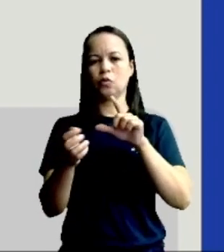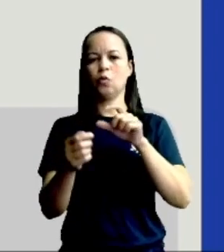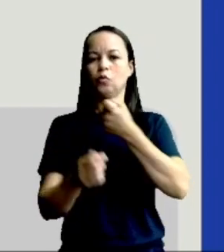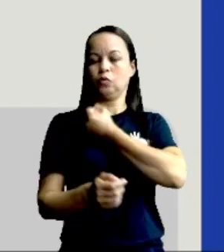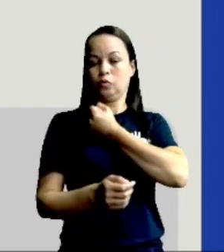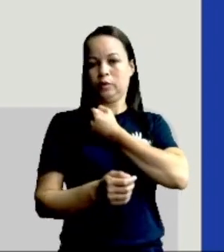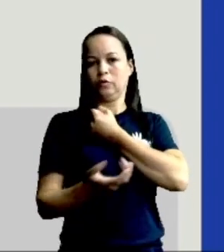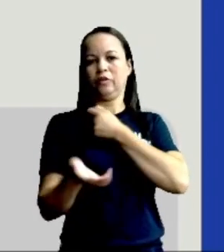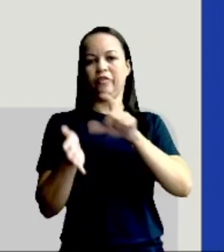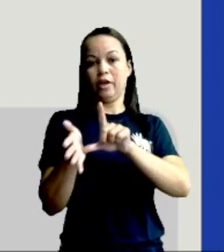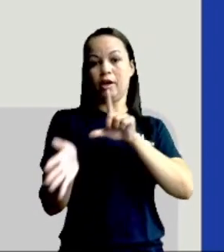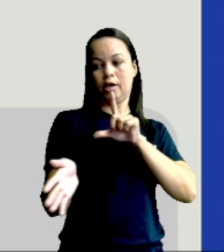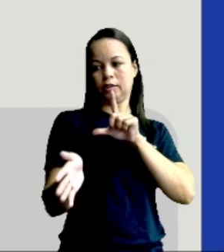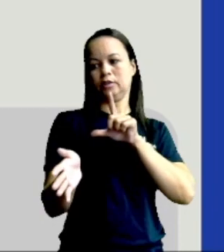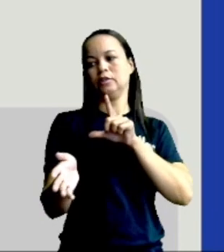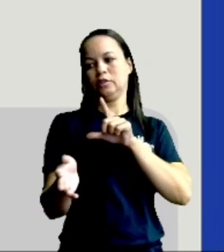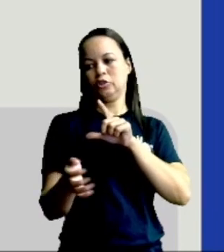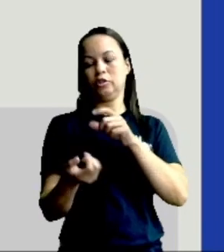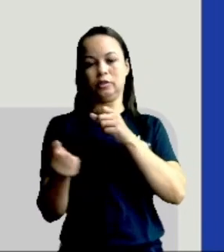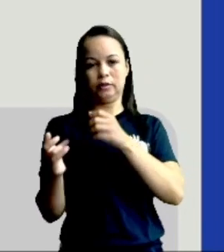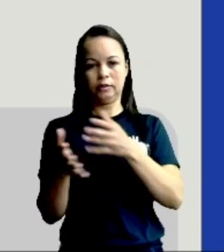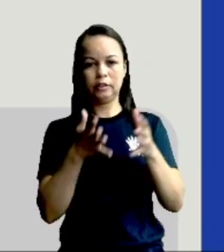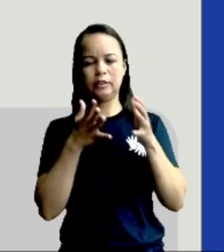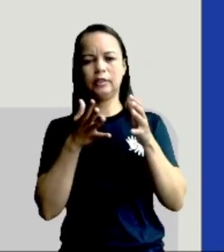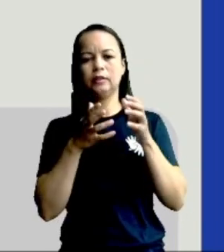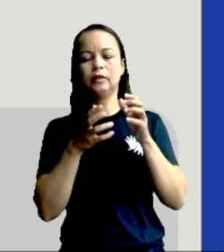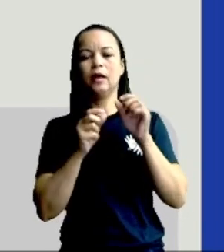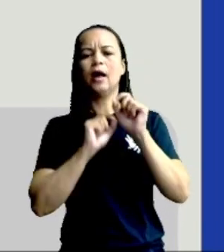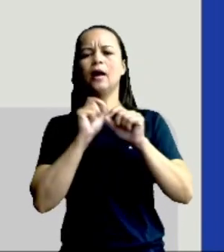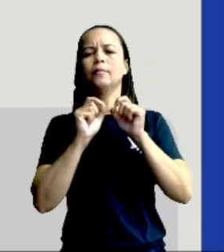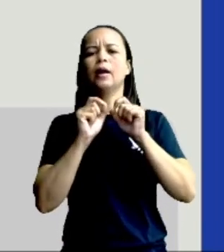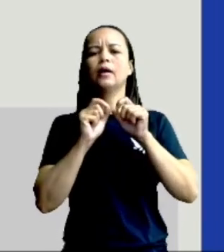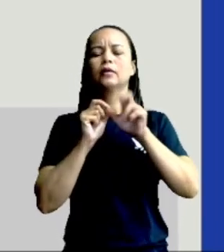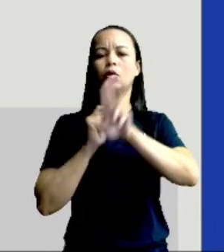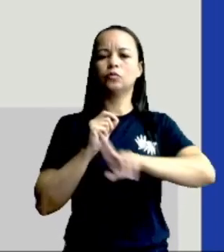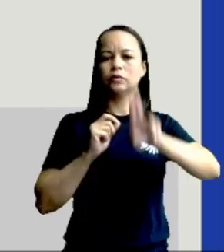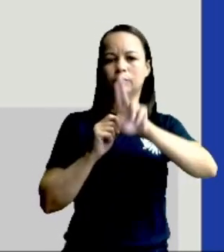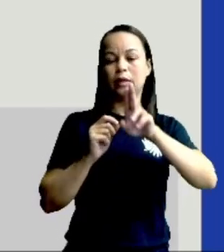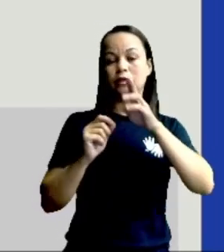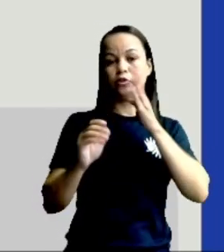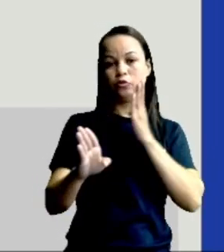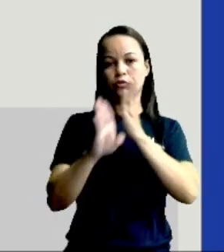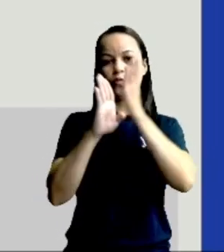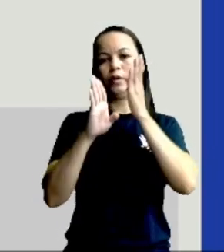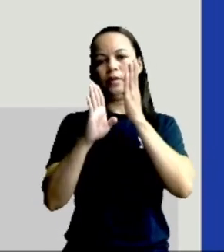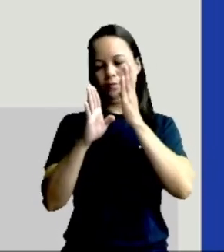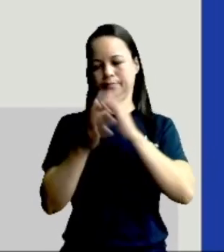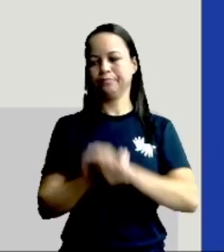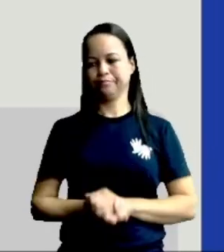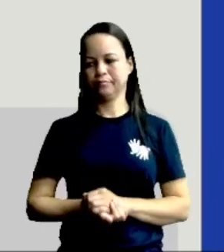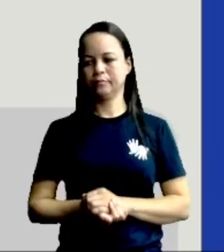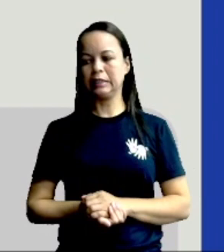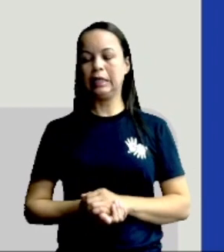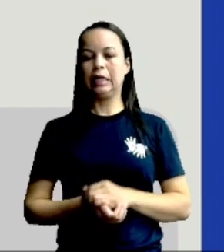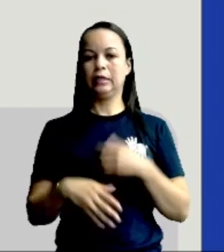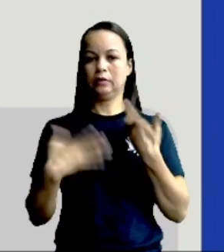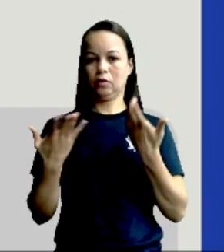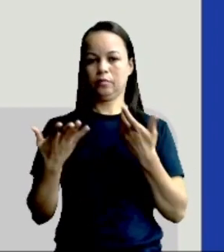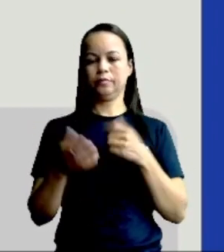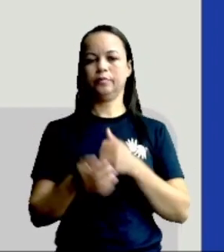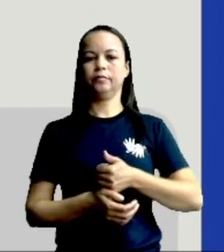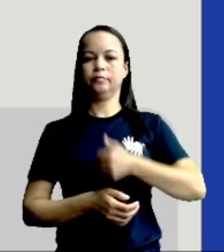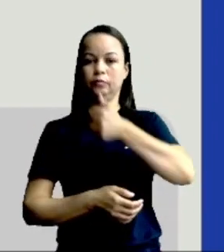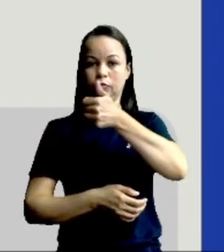termo antecessor, subtrair do que eu estou analisando para descobrir a regularidade. Então, olha o que a gente encontrou aqui. Primeiro